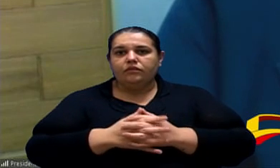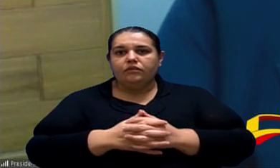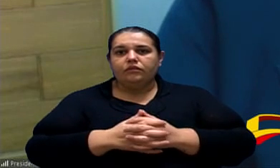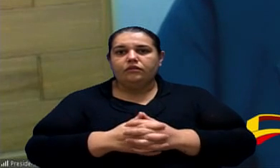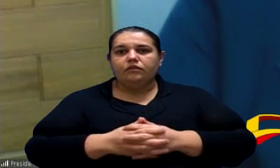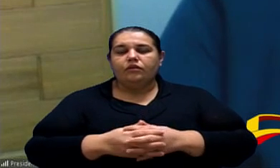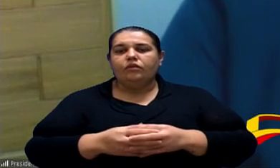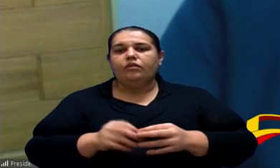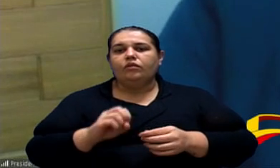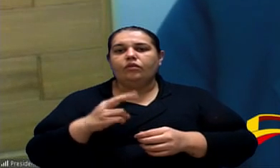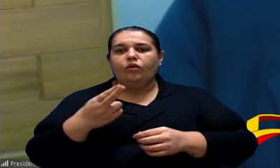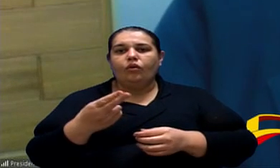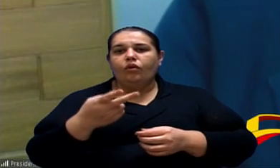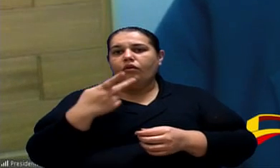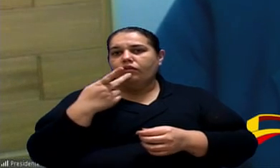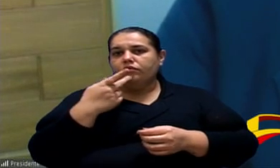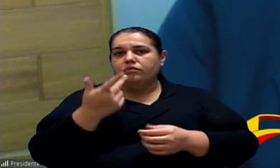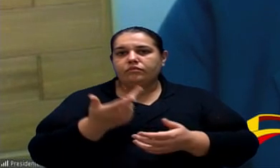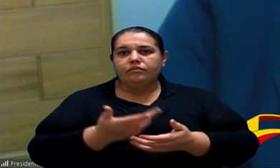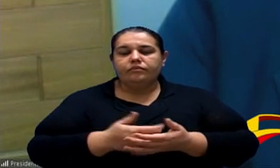vai providenciar.